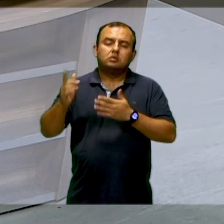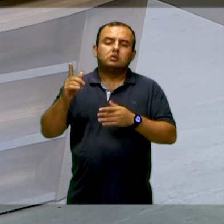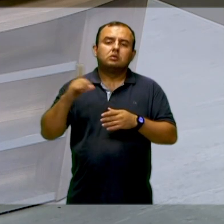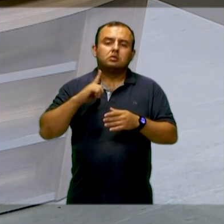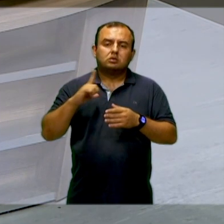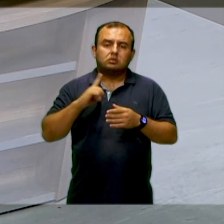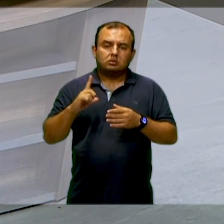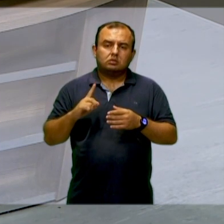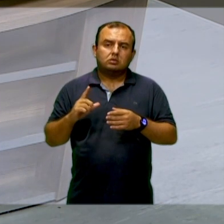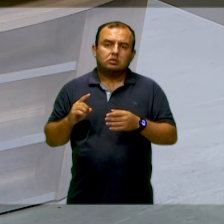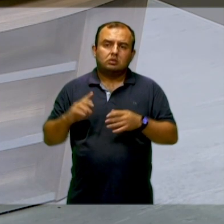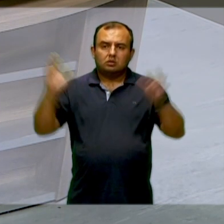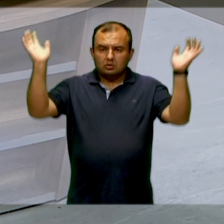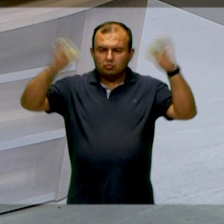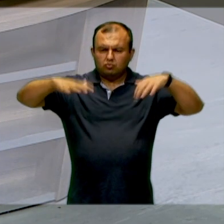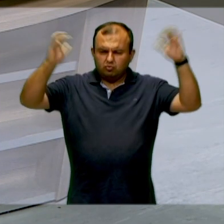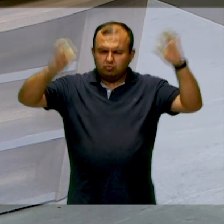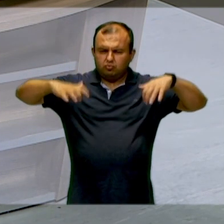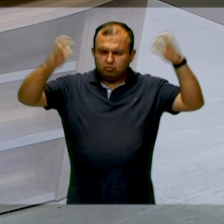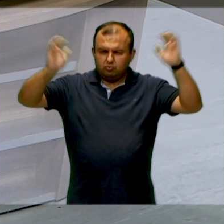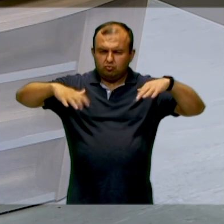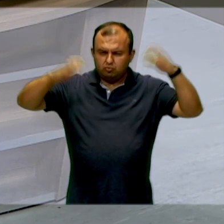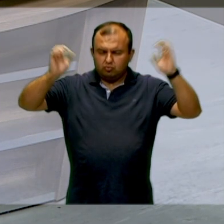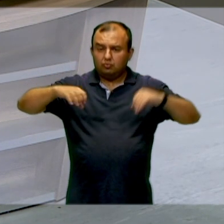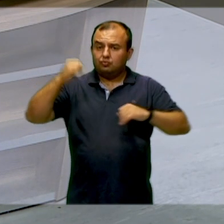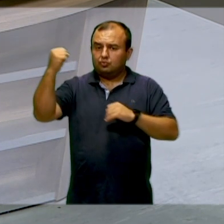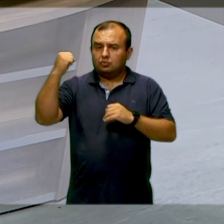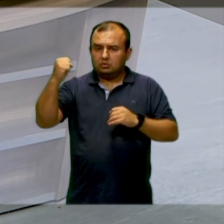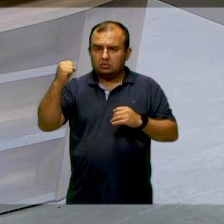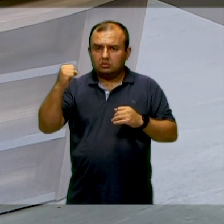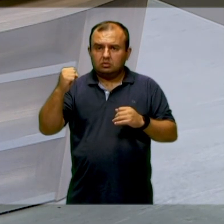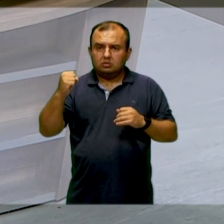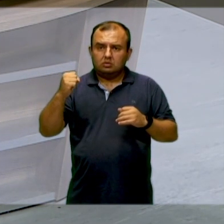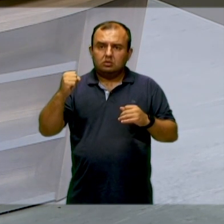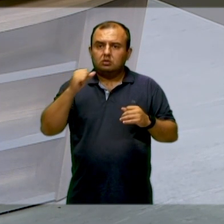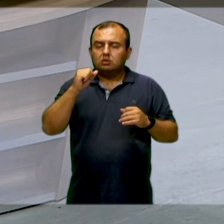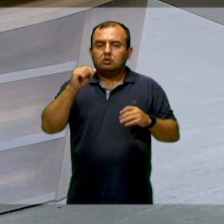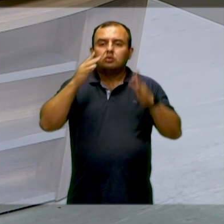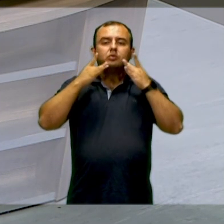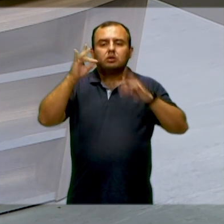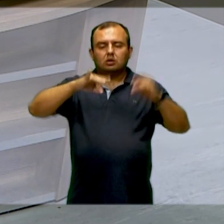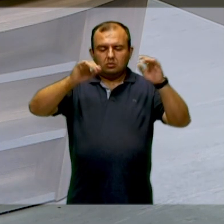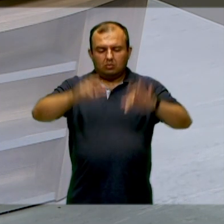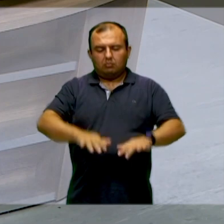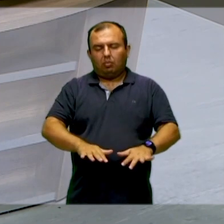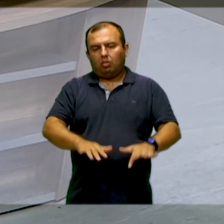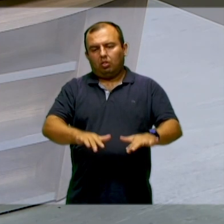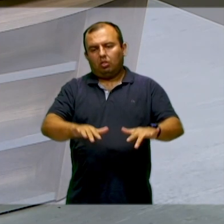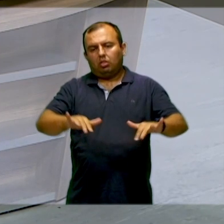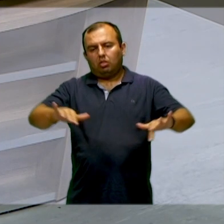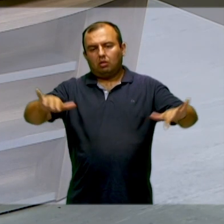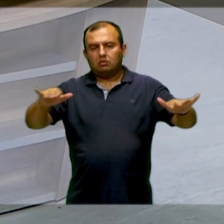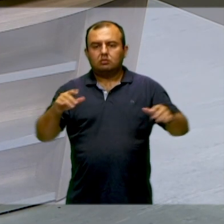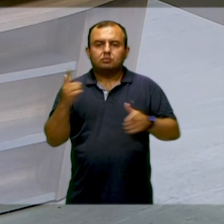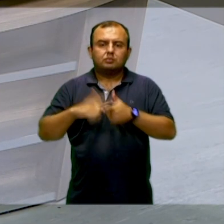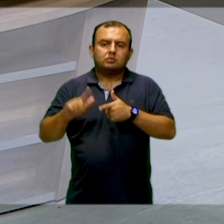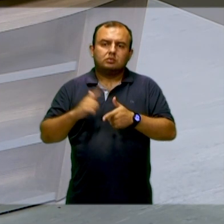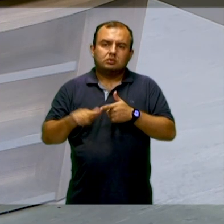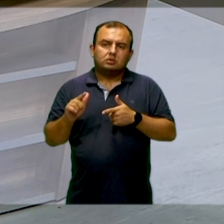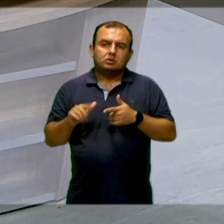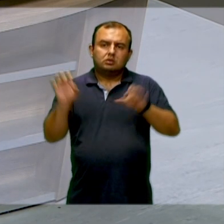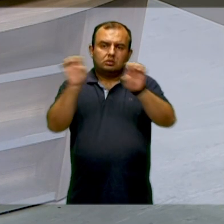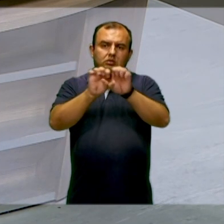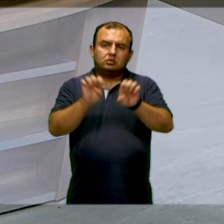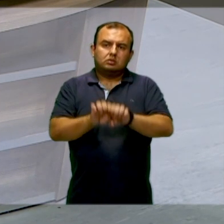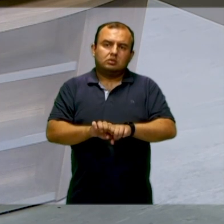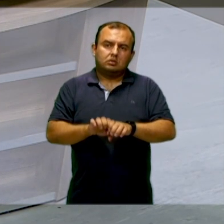uma chuva torrencial muito forte e foi praticamente inundado o teatro. Nós temos problemas ali, não são problemas